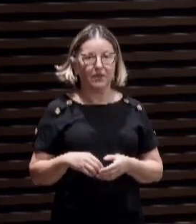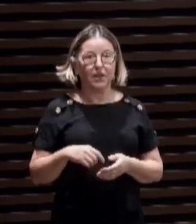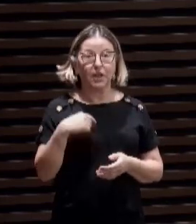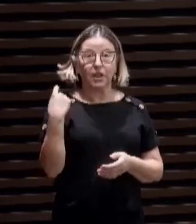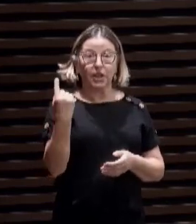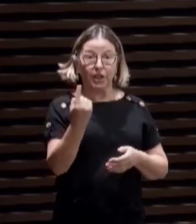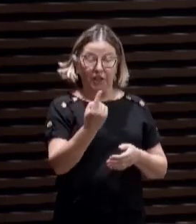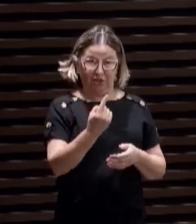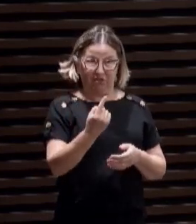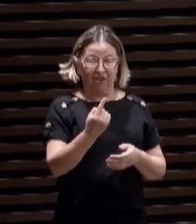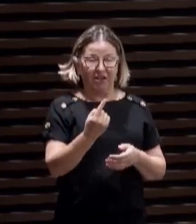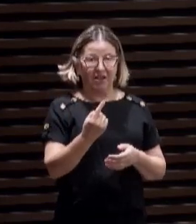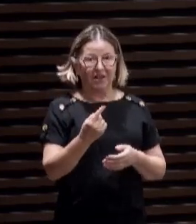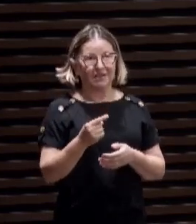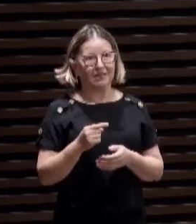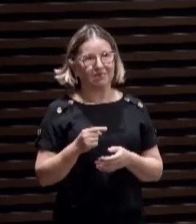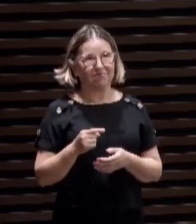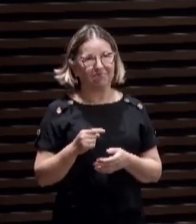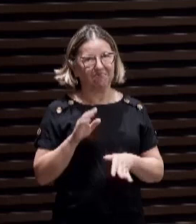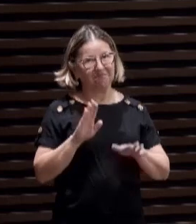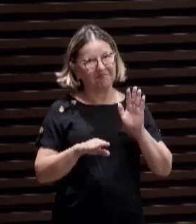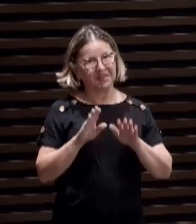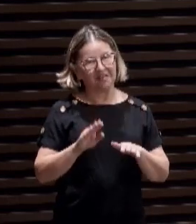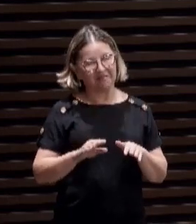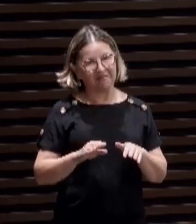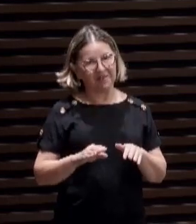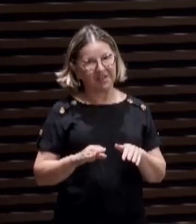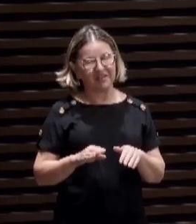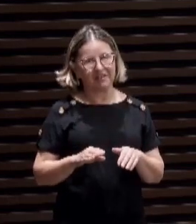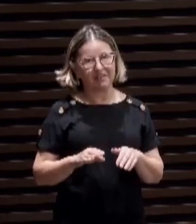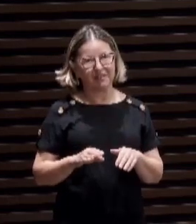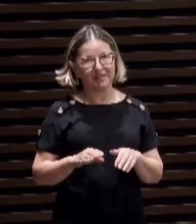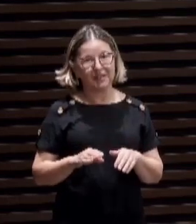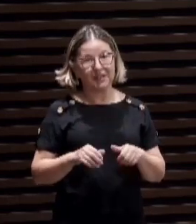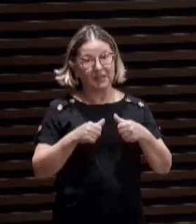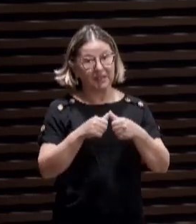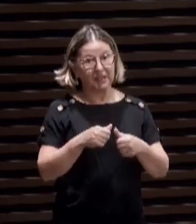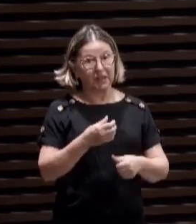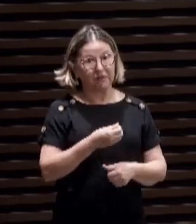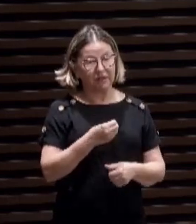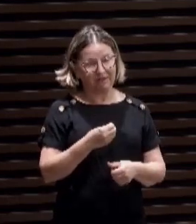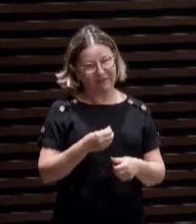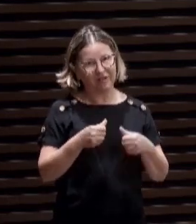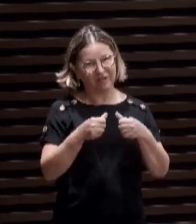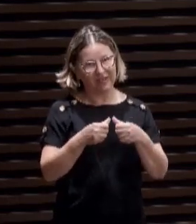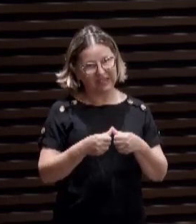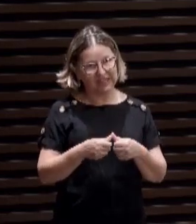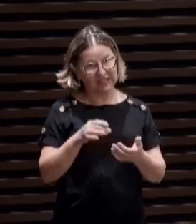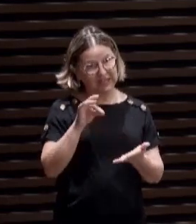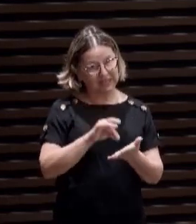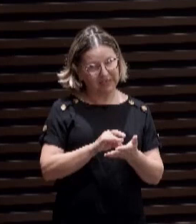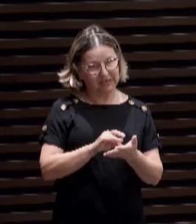é bem provável que nós aqui estejamos em algum momento vivendo esta realidade. Por isso, a exortação